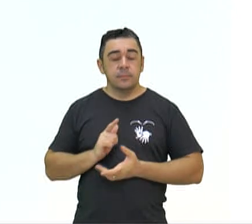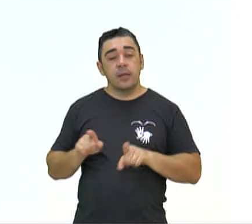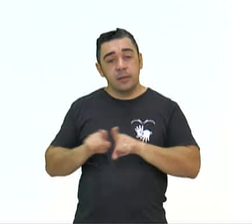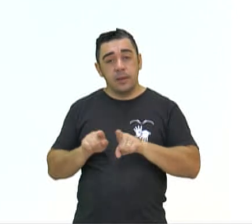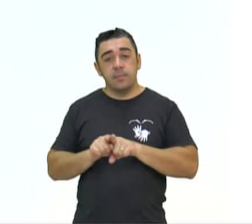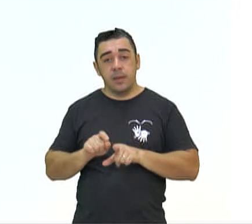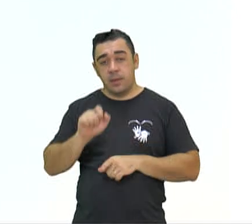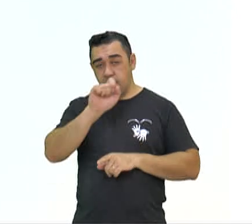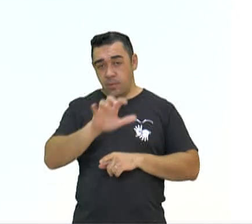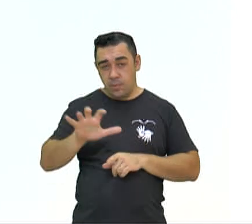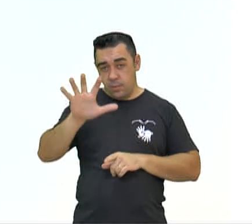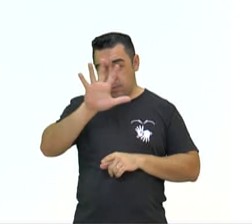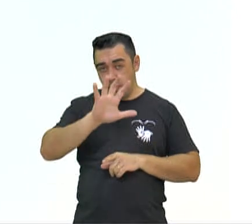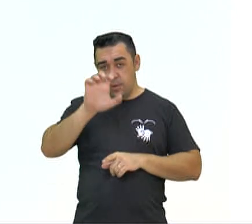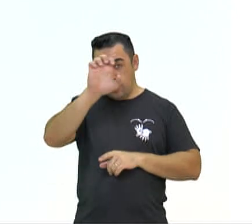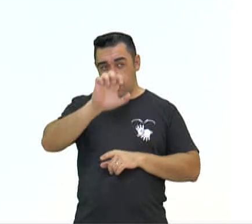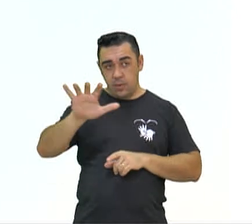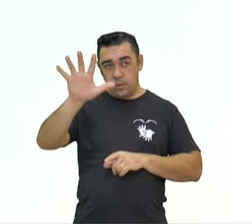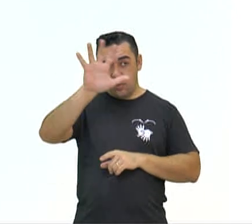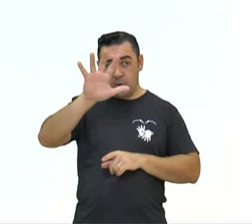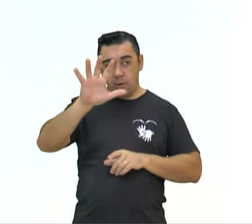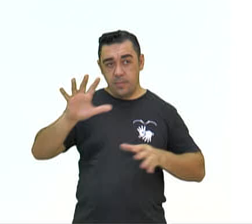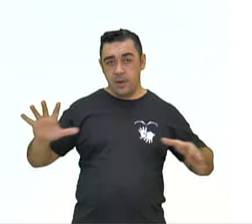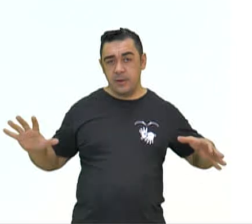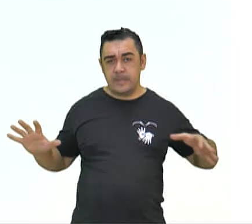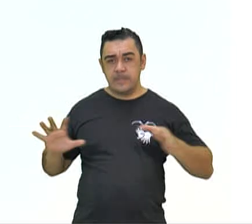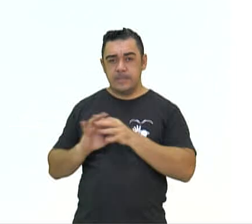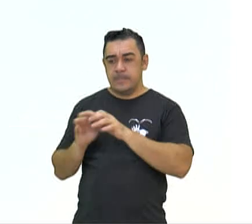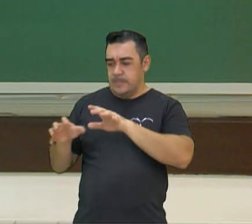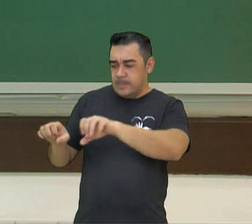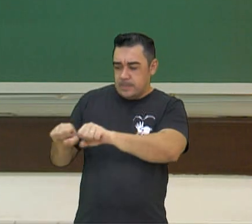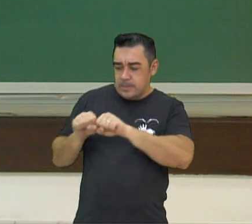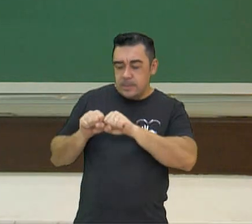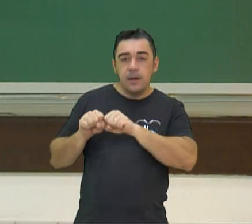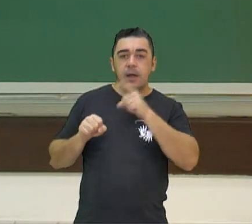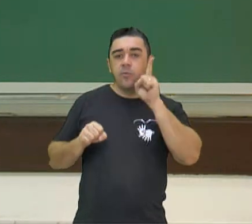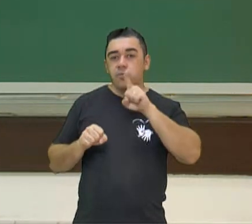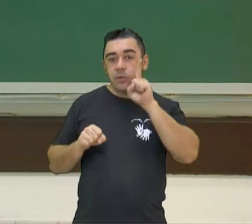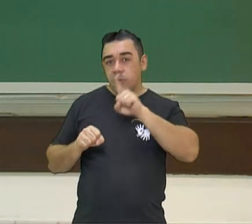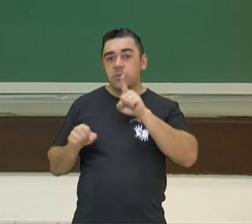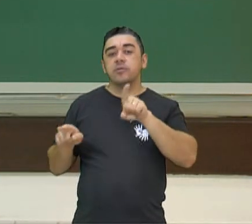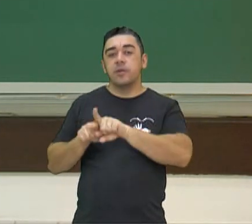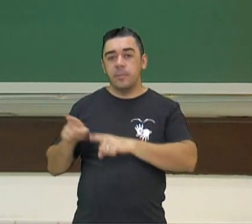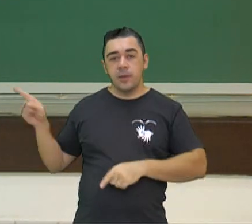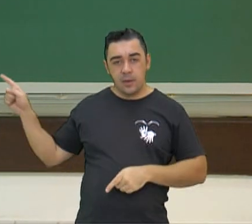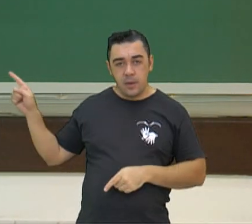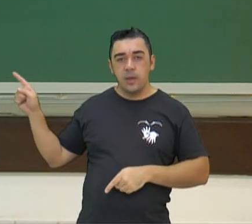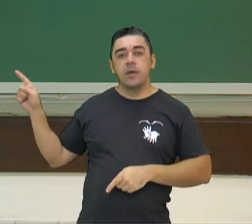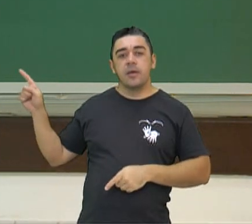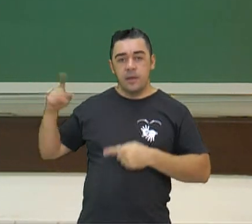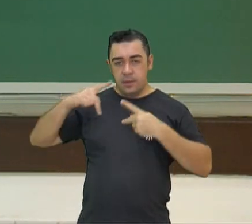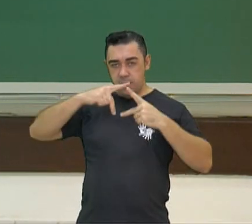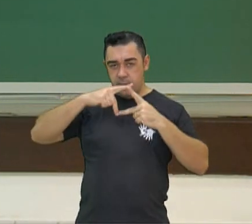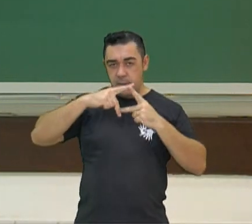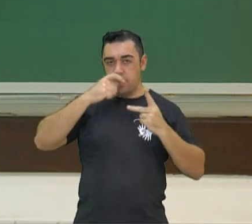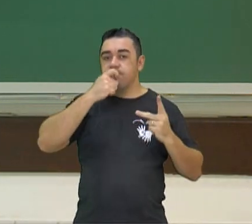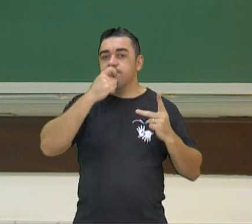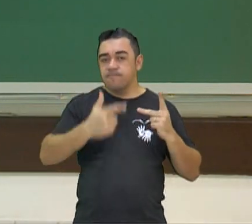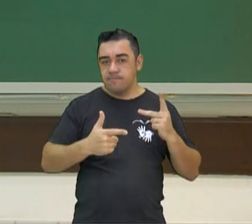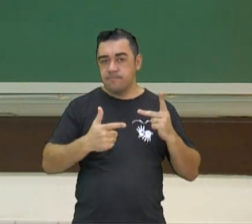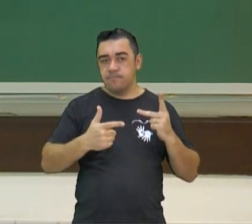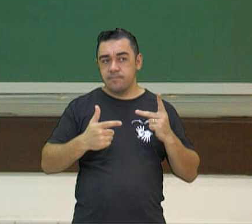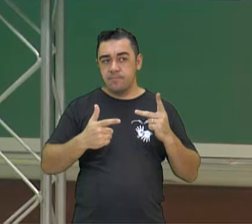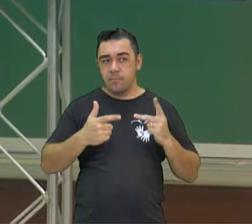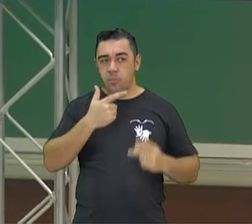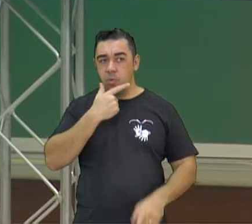Europeia, eu quero que isso venha para um lado, os Estados Unidos puxa para o outro, essa charge é interessante por causa disso, e o Putin